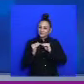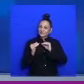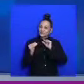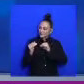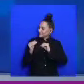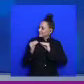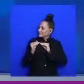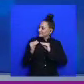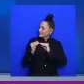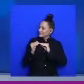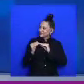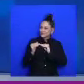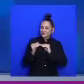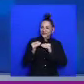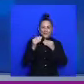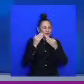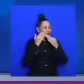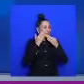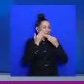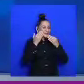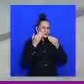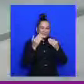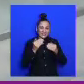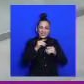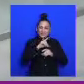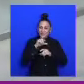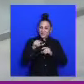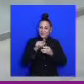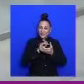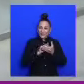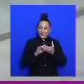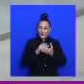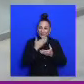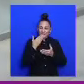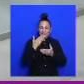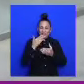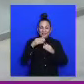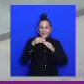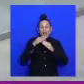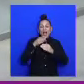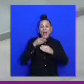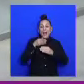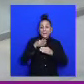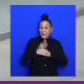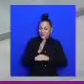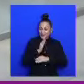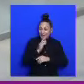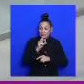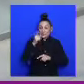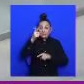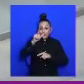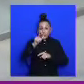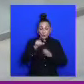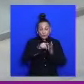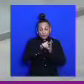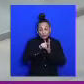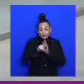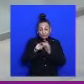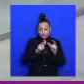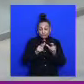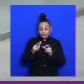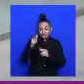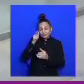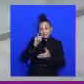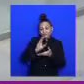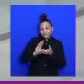Confirmo. Sim, confirmo. Obrigado. Sorteio da Loto Fácil realizado, validado. Após a apuração, todos os